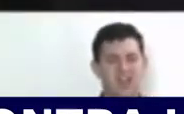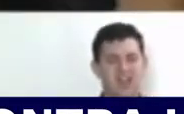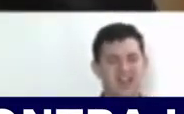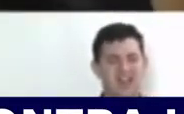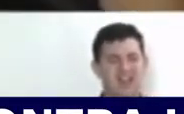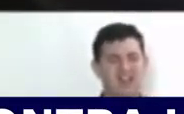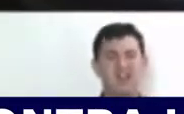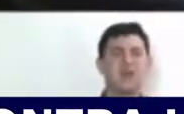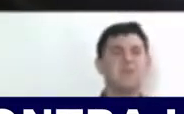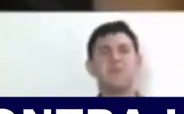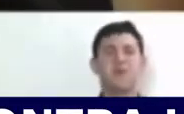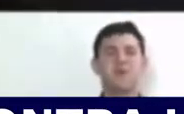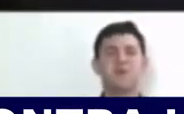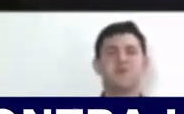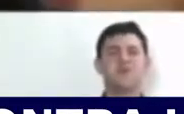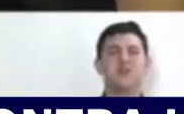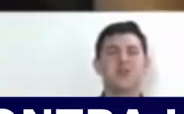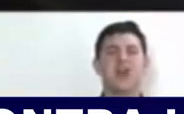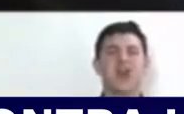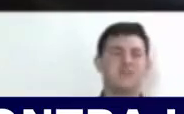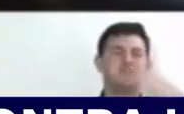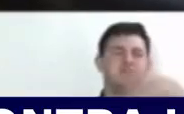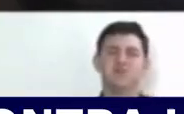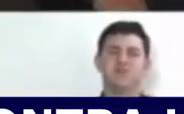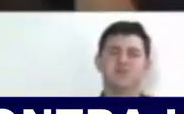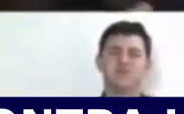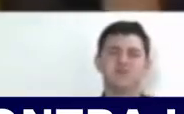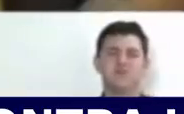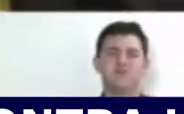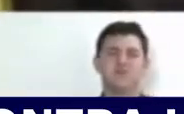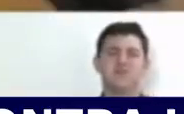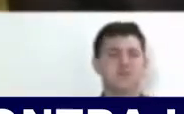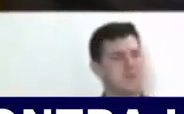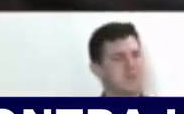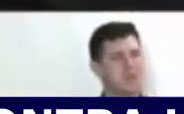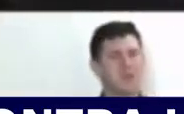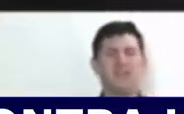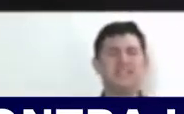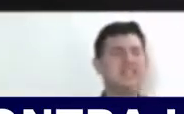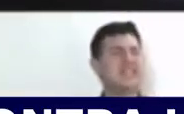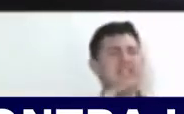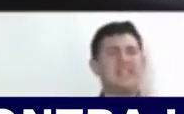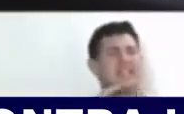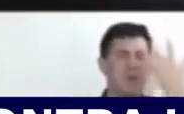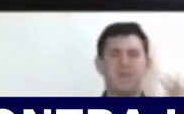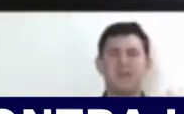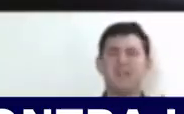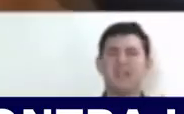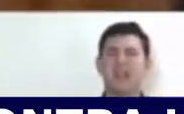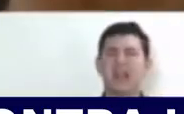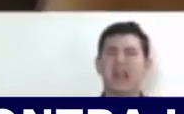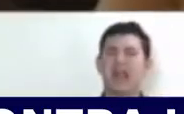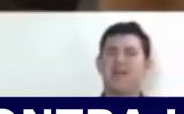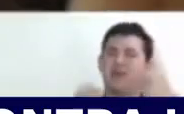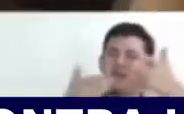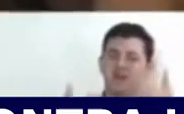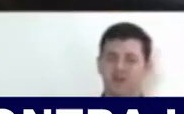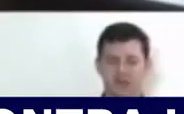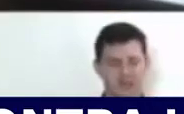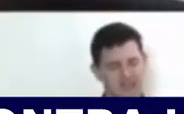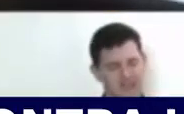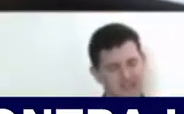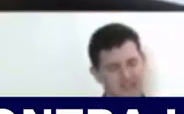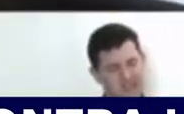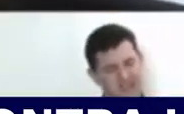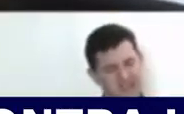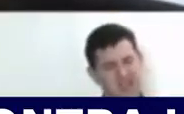mostrar o barbarismo em que nós incorremos. E não houve ninguém até agora capaz de dizer que houve um dado